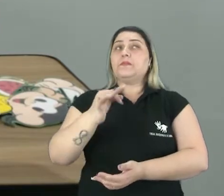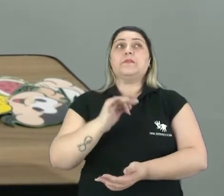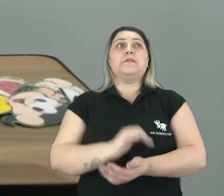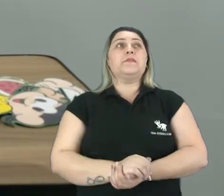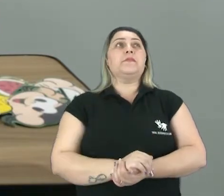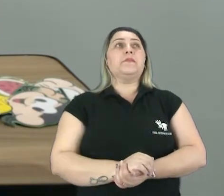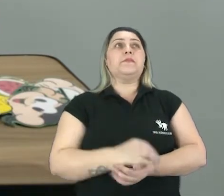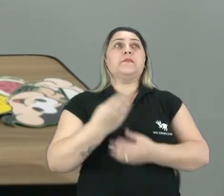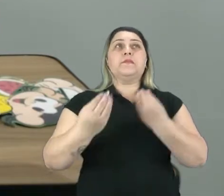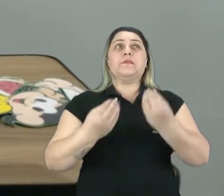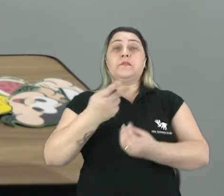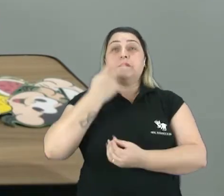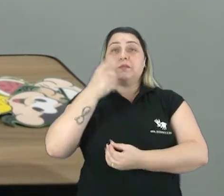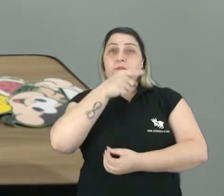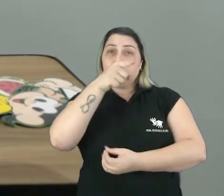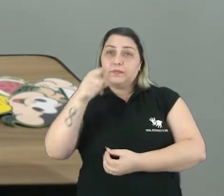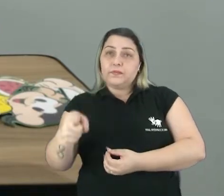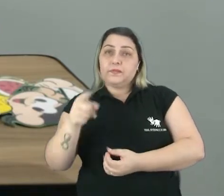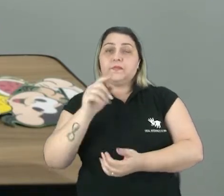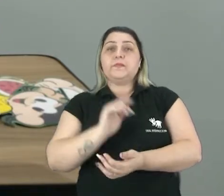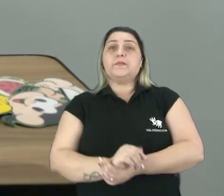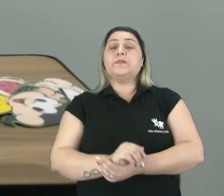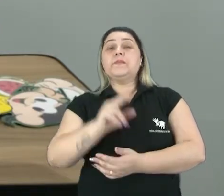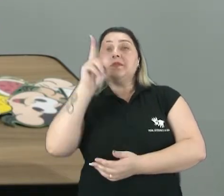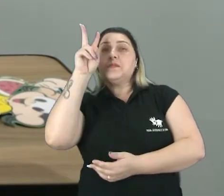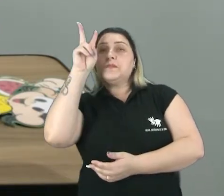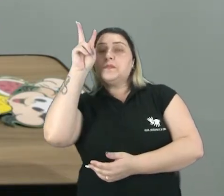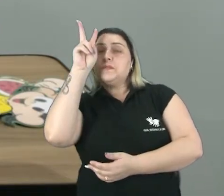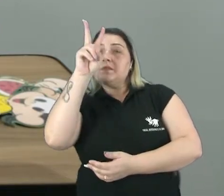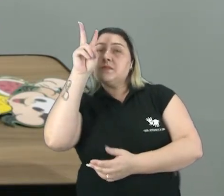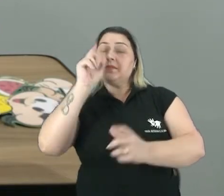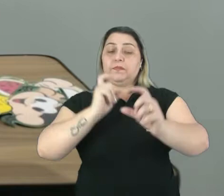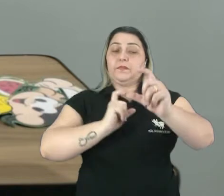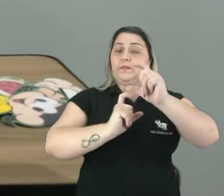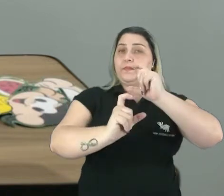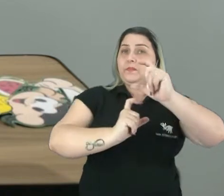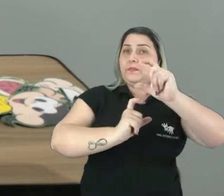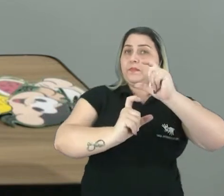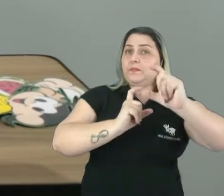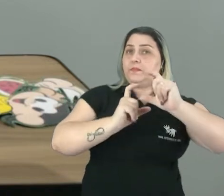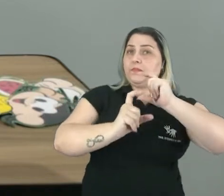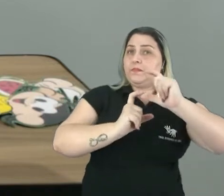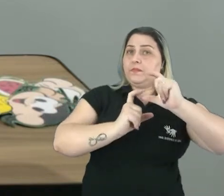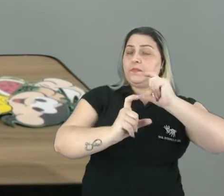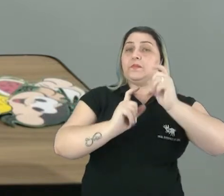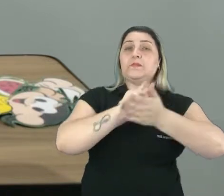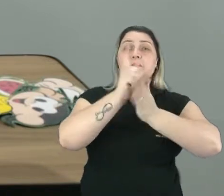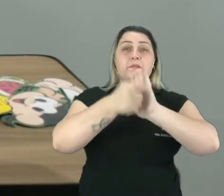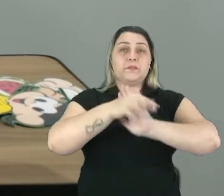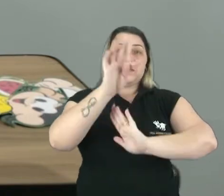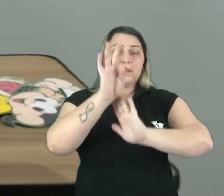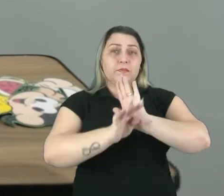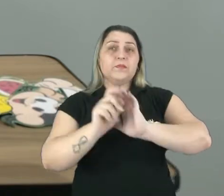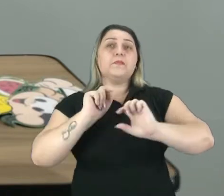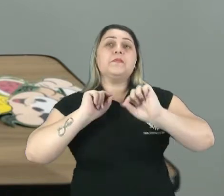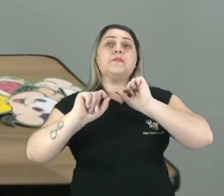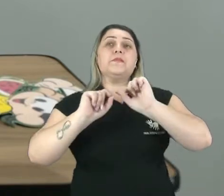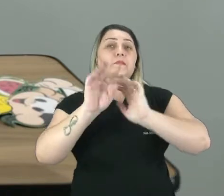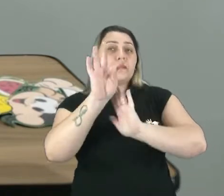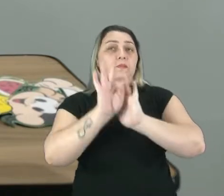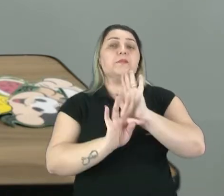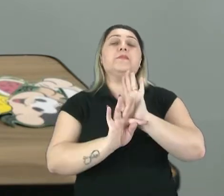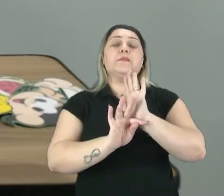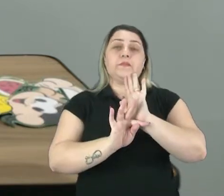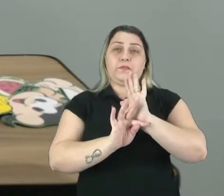Certo? Então, como eu falei para vocês, história em quadrinhos é um gênero textual, é um tipo